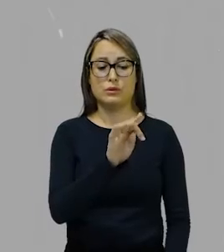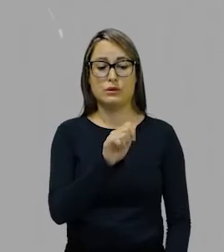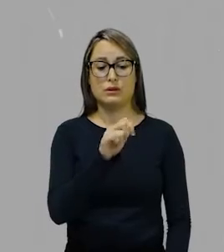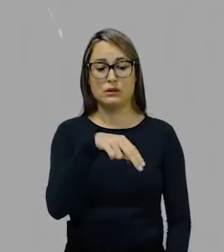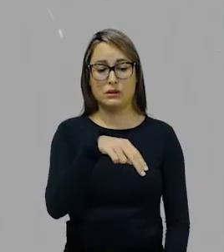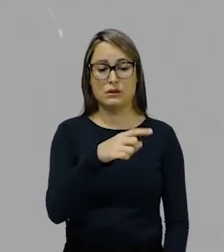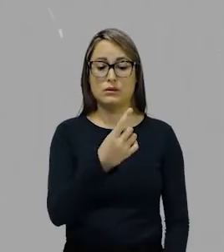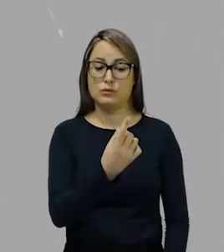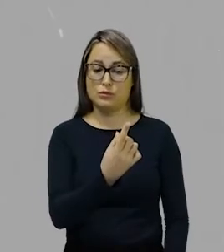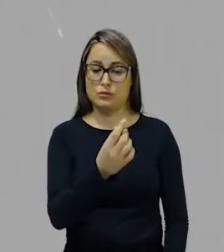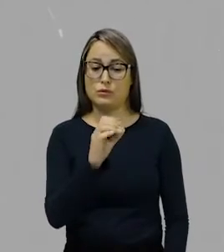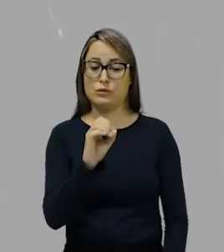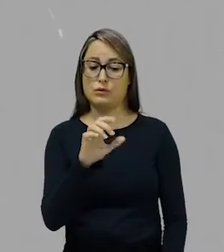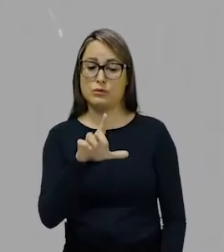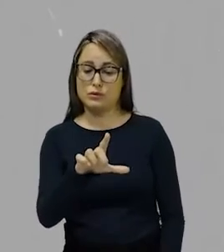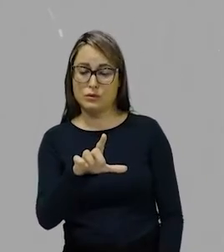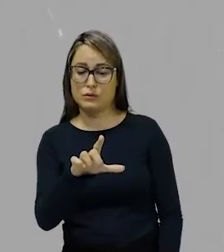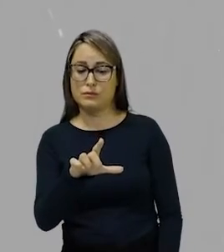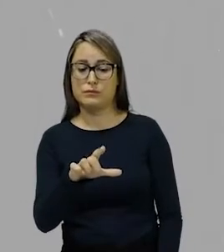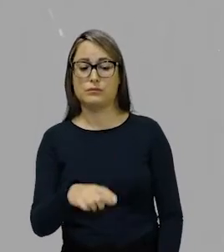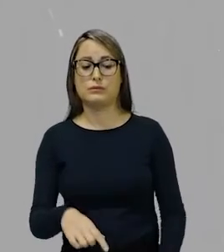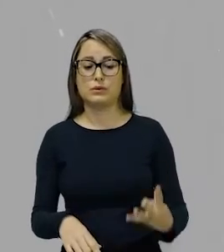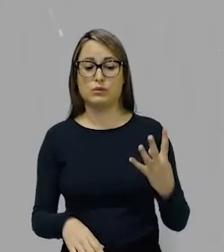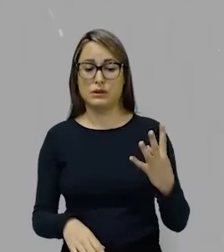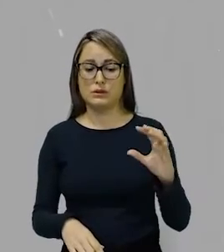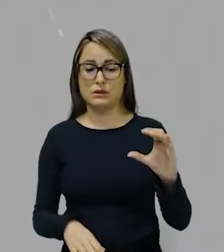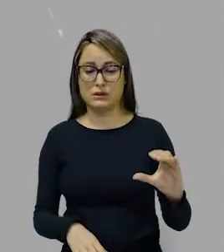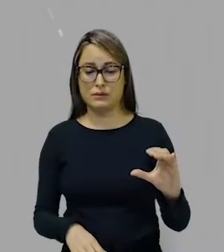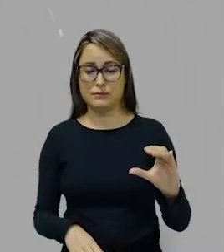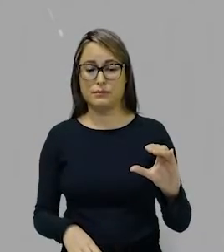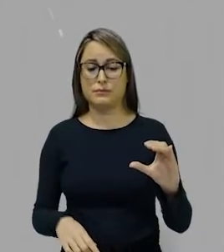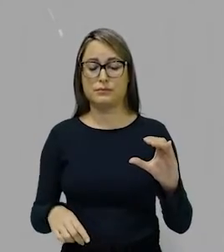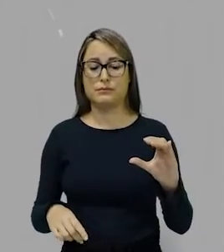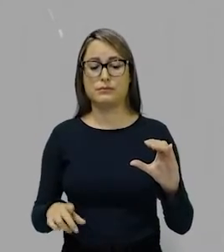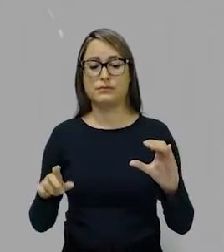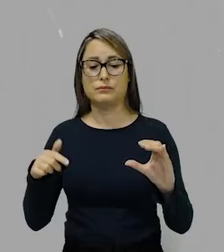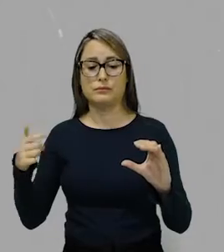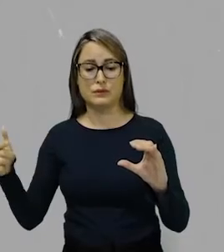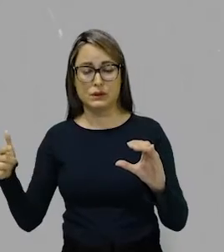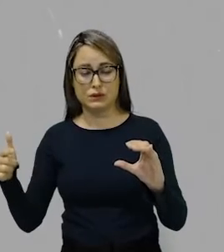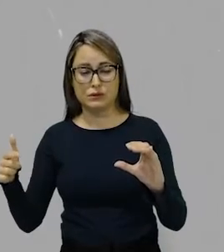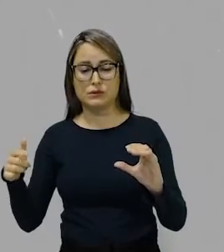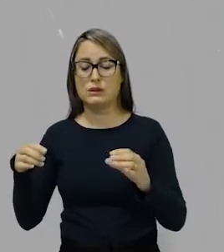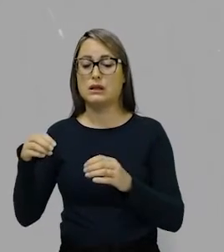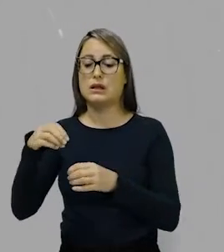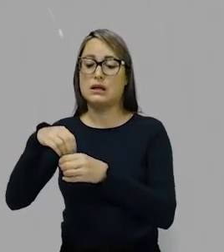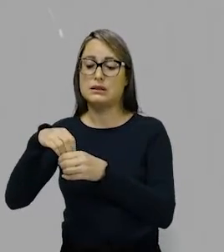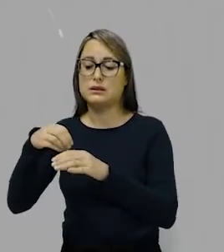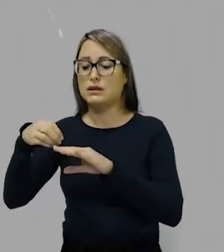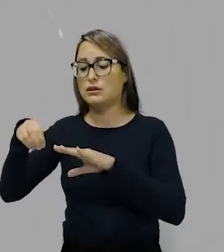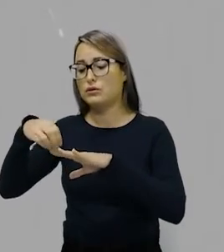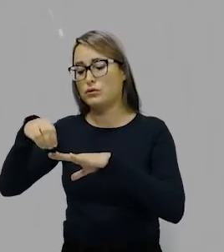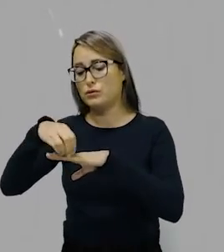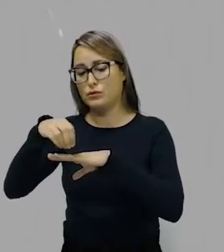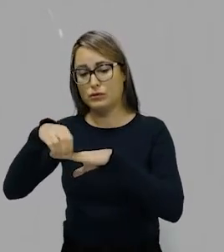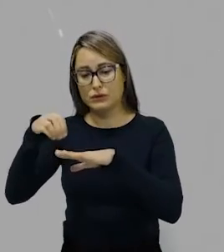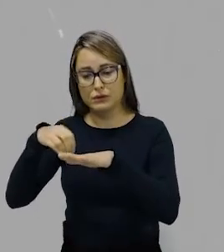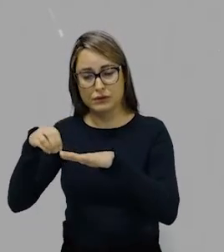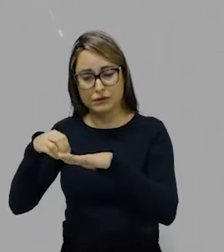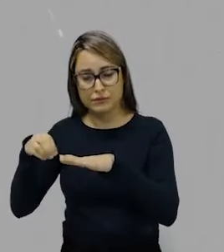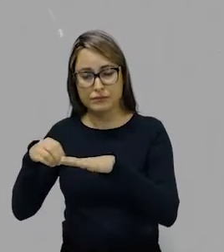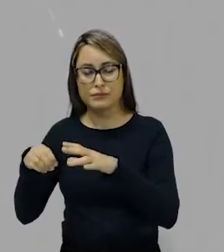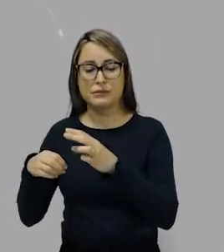carbonos. Segunda substância é a propanona, é uma cetona de 3